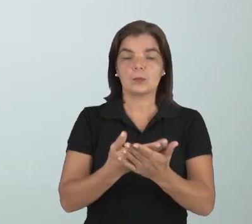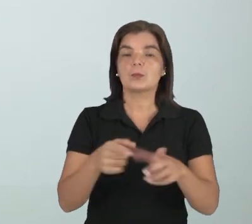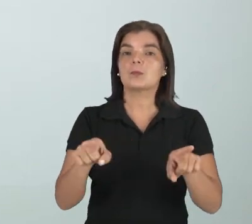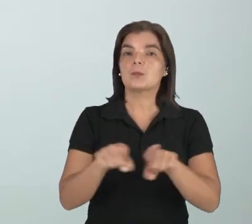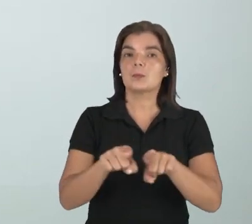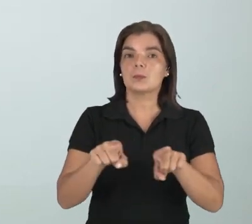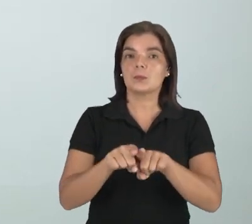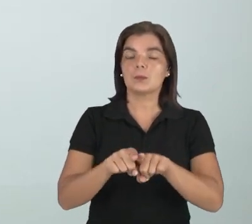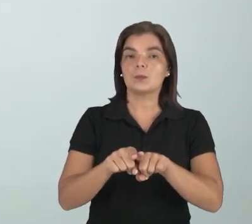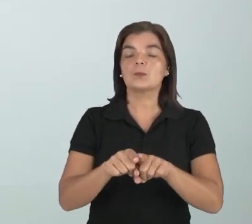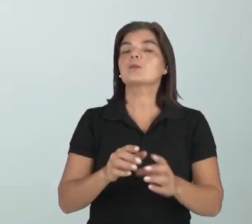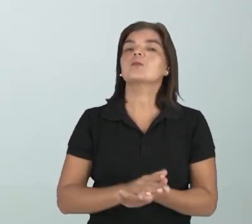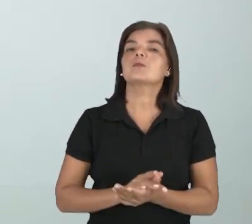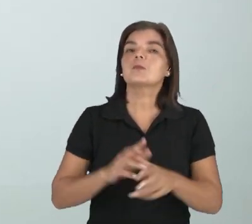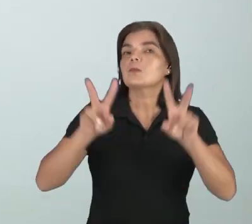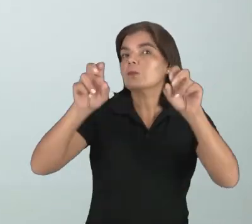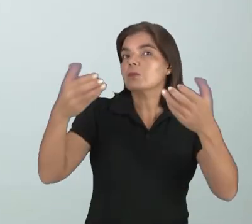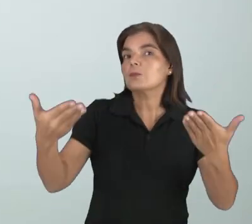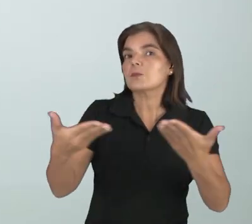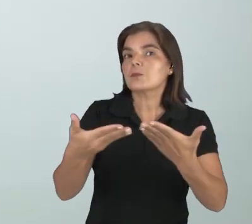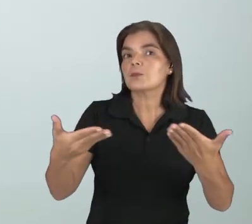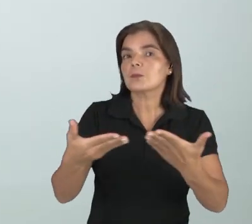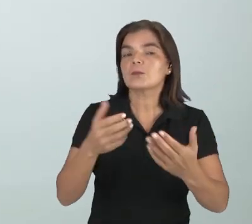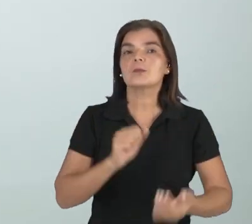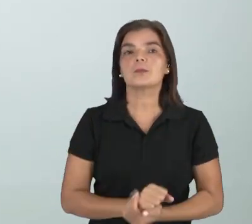relação a essa temática de hoje.